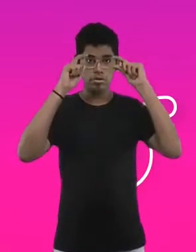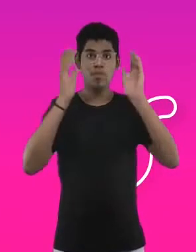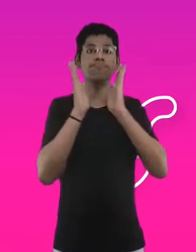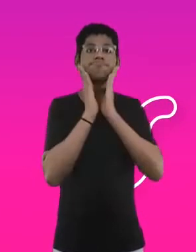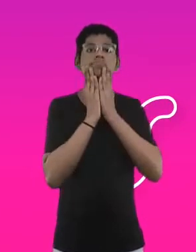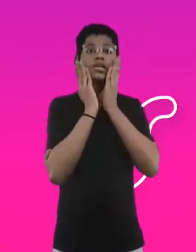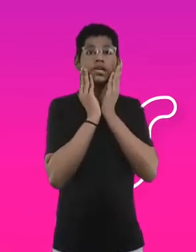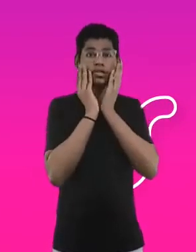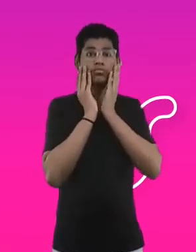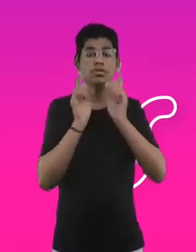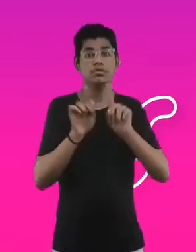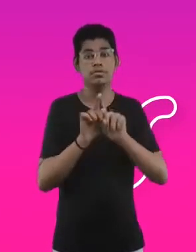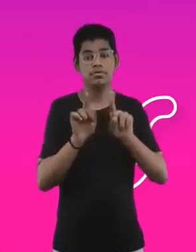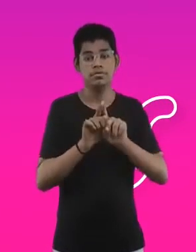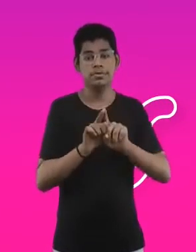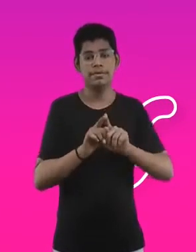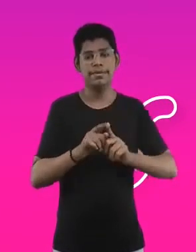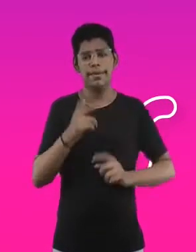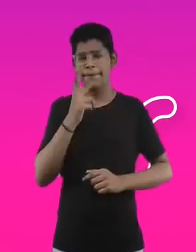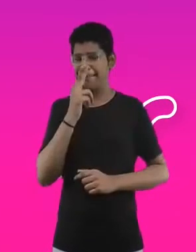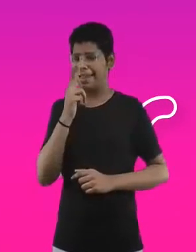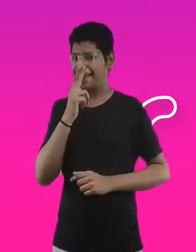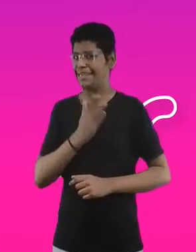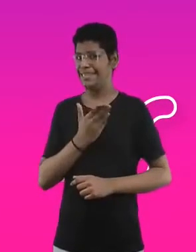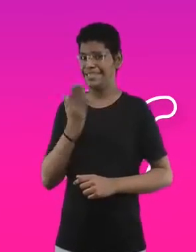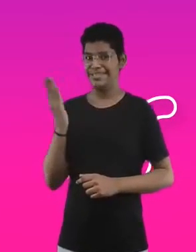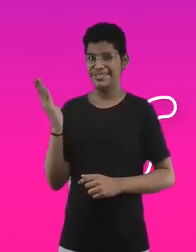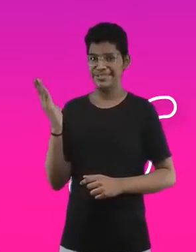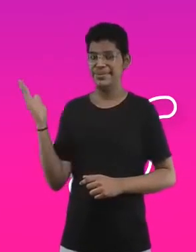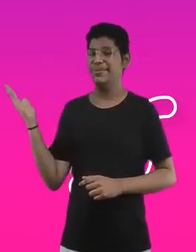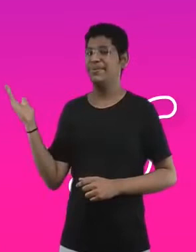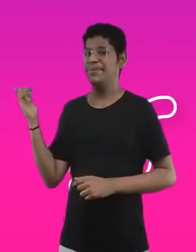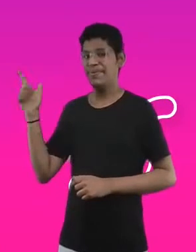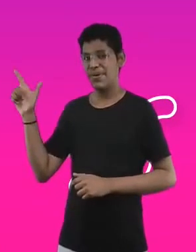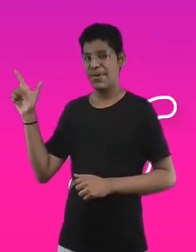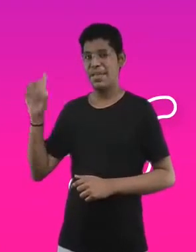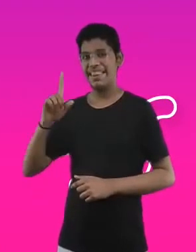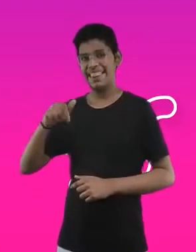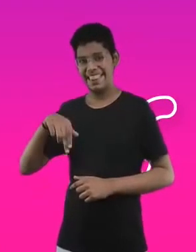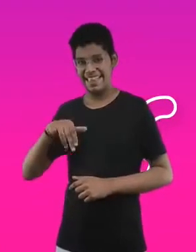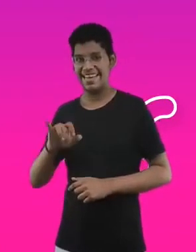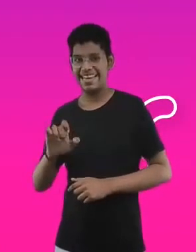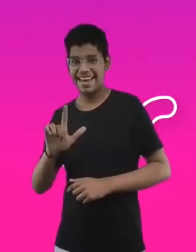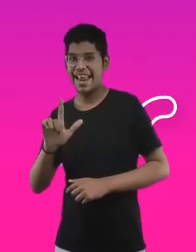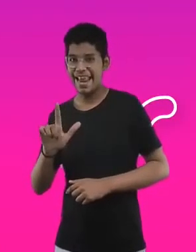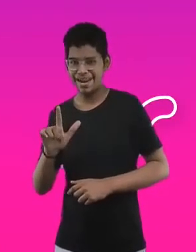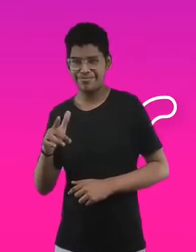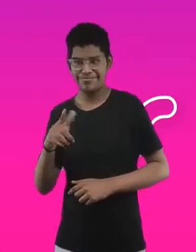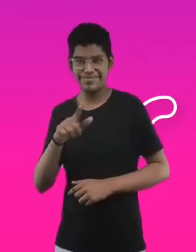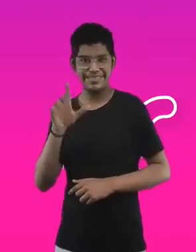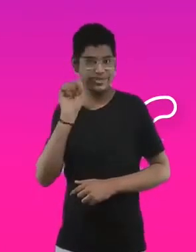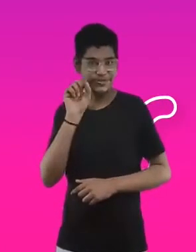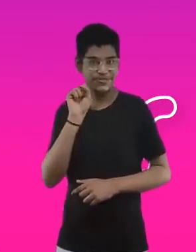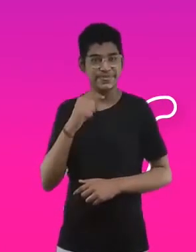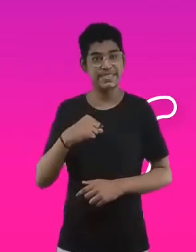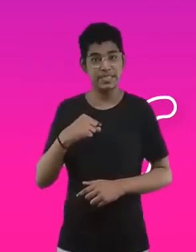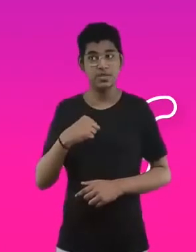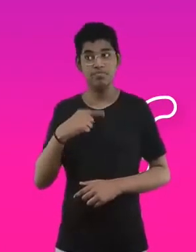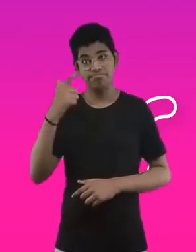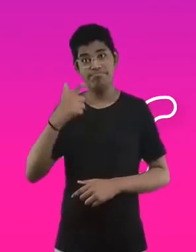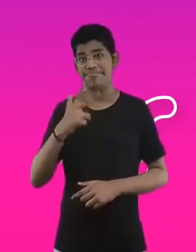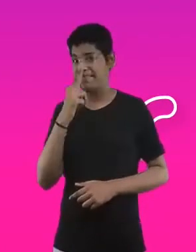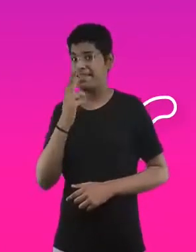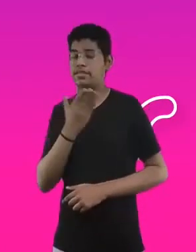Eu sou bem parecido com o Daniel, para você que está ouvindo essa audiodescrição. Porém, eu estou usando uma